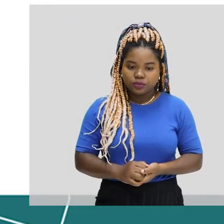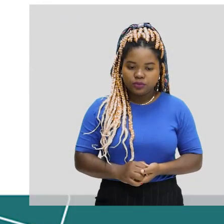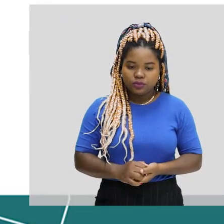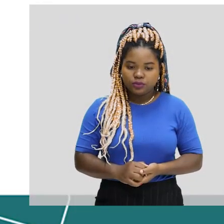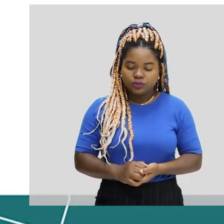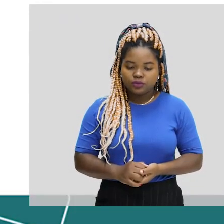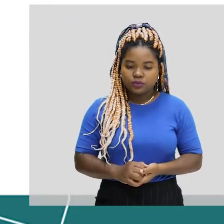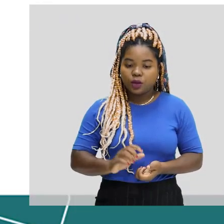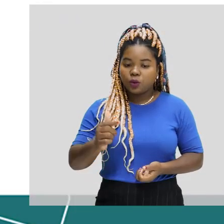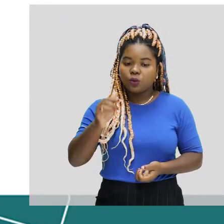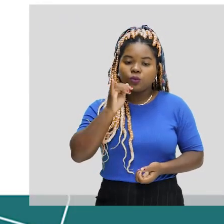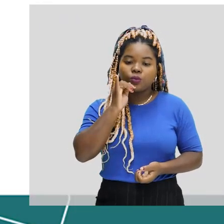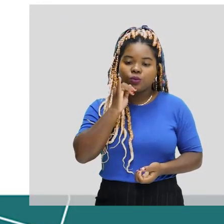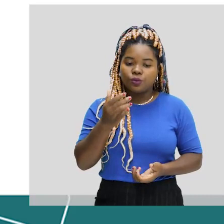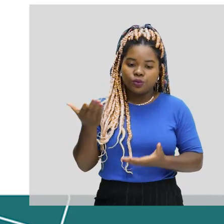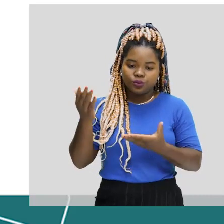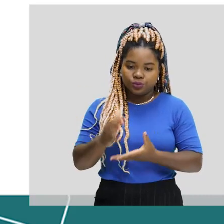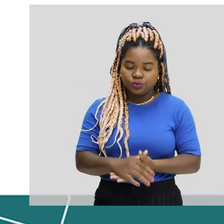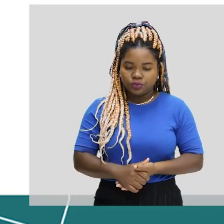Aqui, ó.